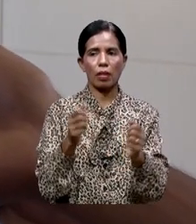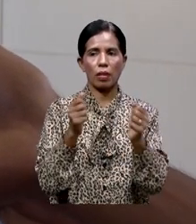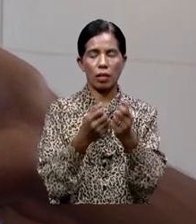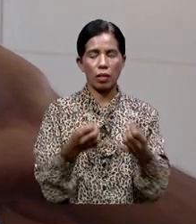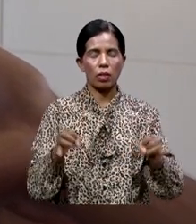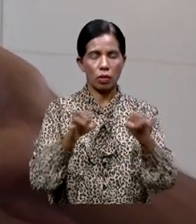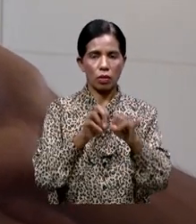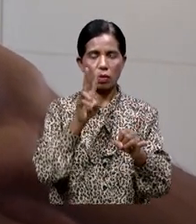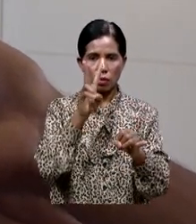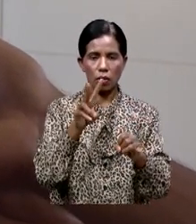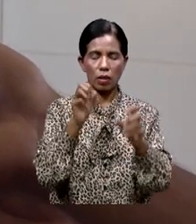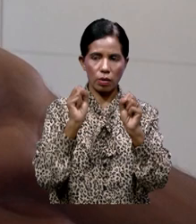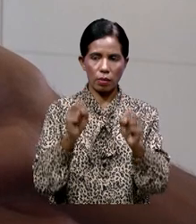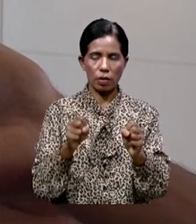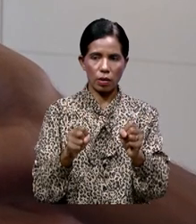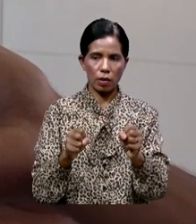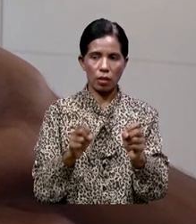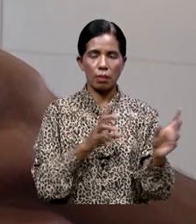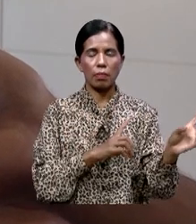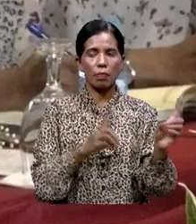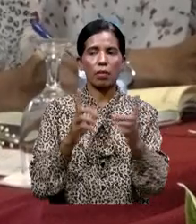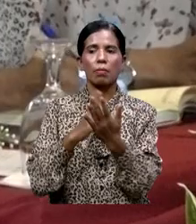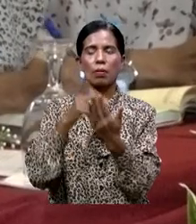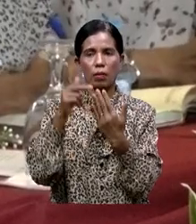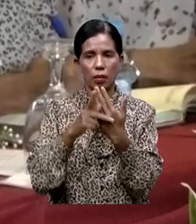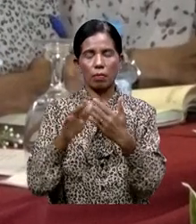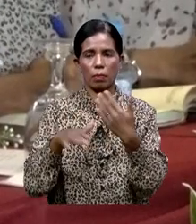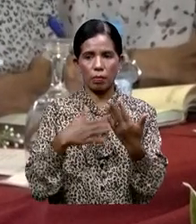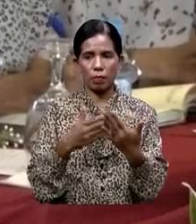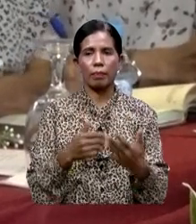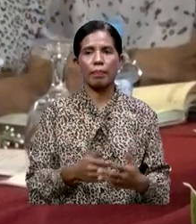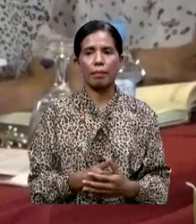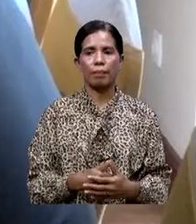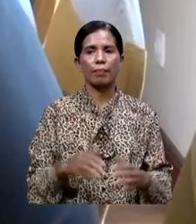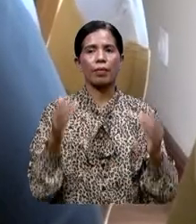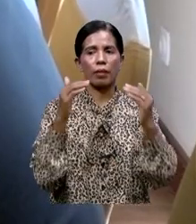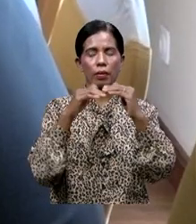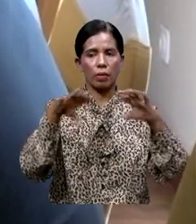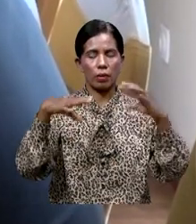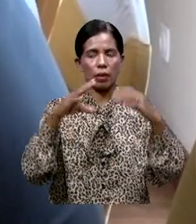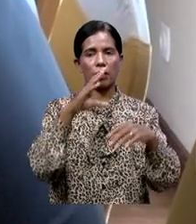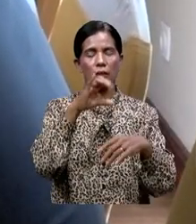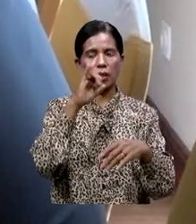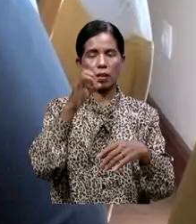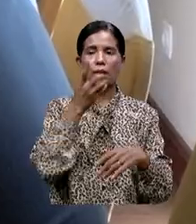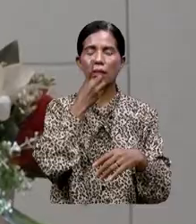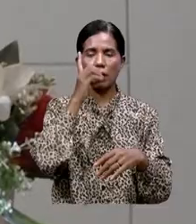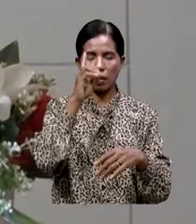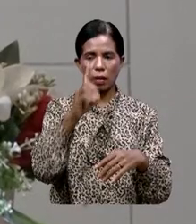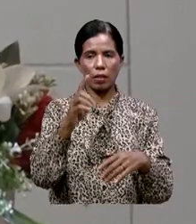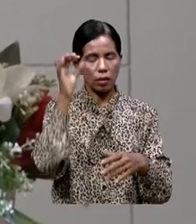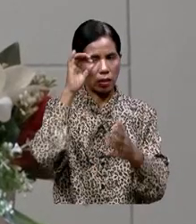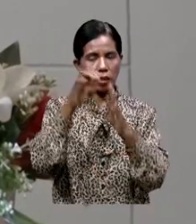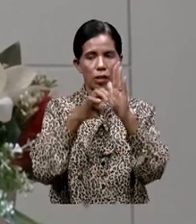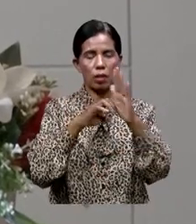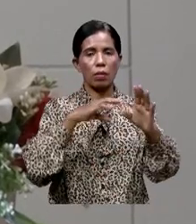rua, né, atau bele implementa programa sira, né. Durante encontro ne Conselho de Imprensa mos declara katak Secretário de